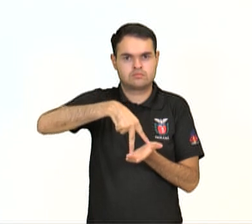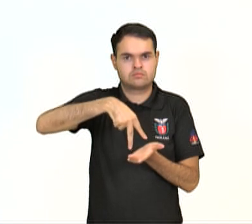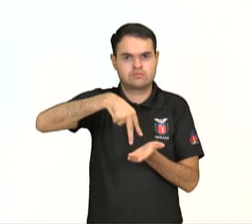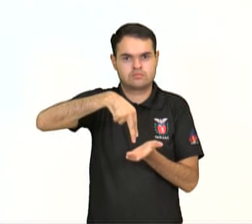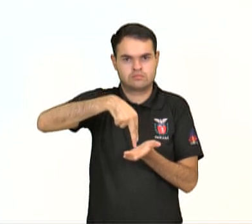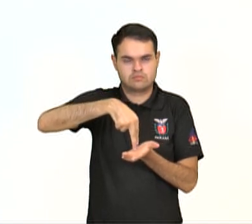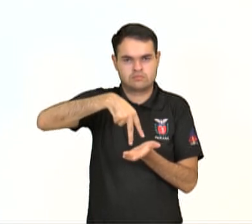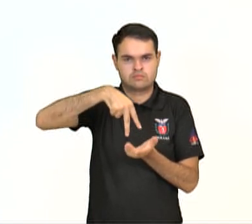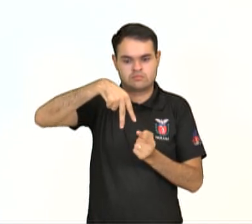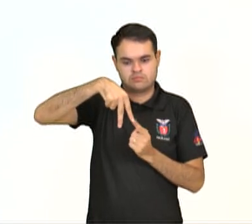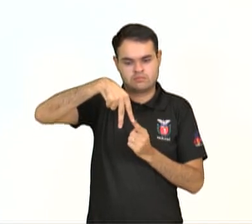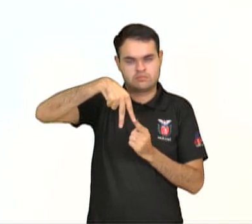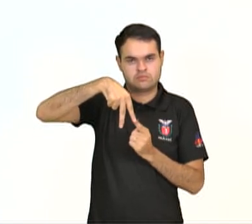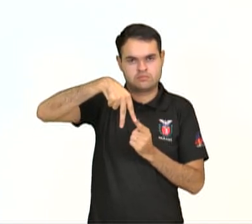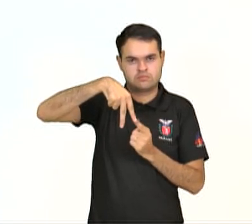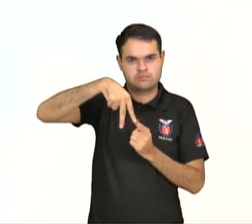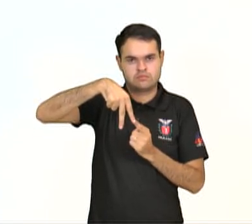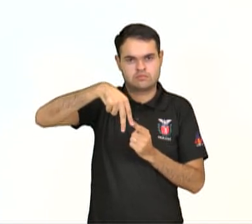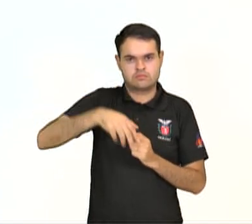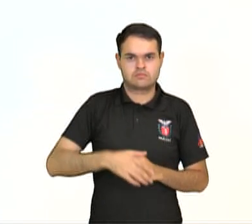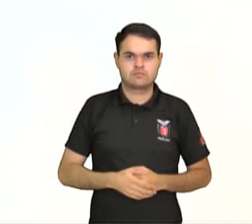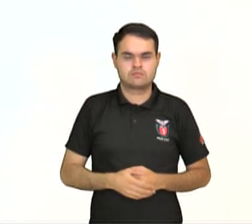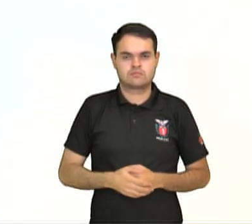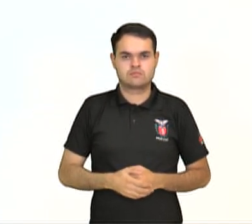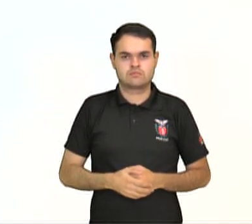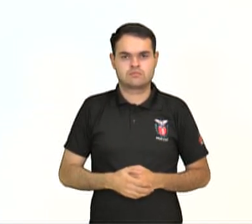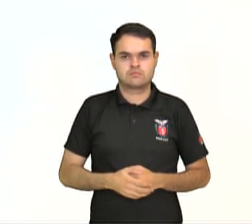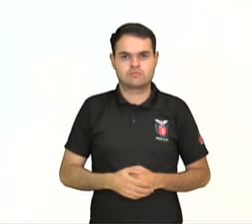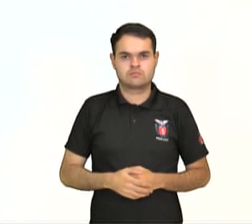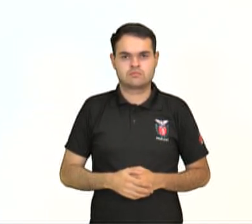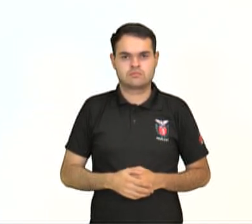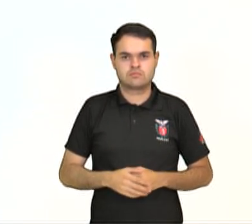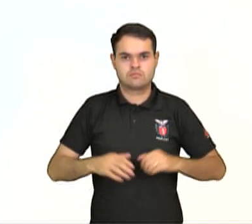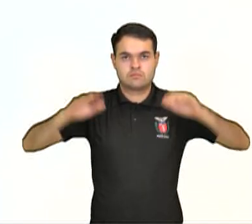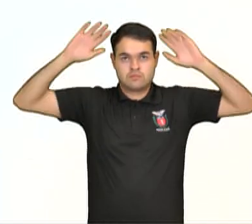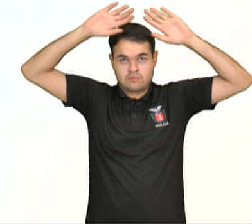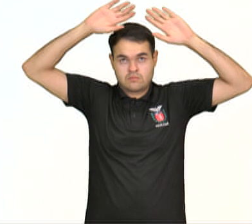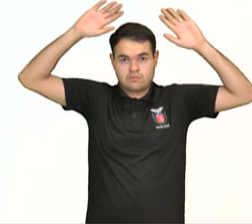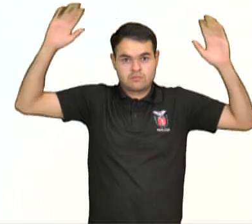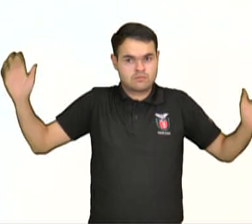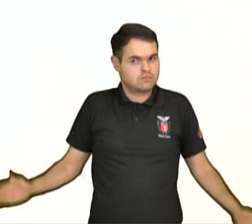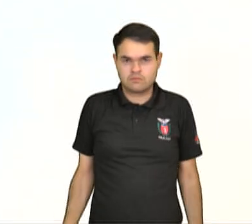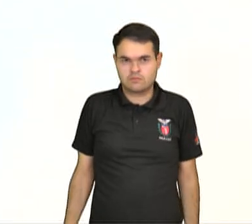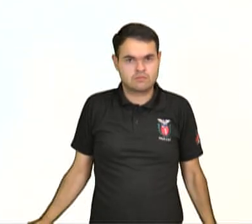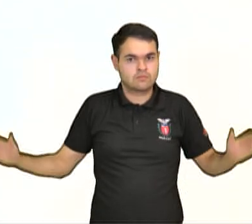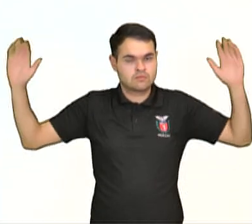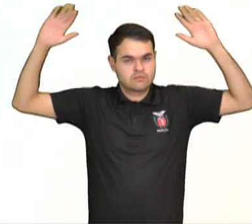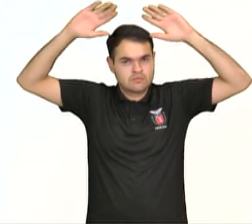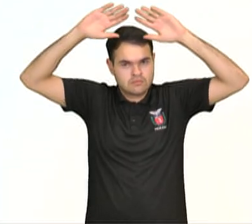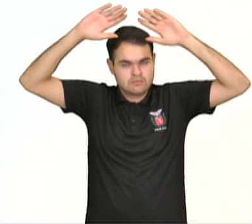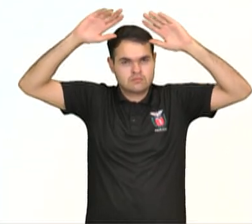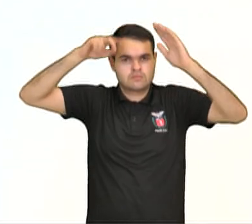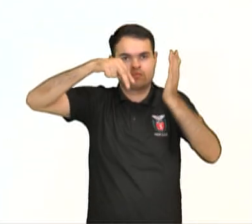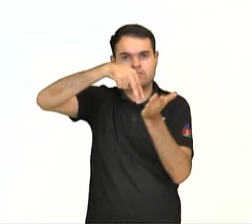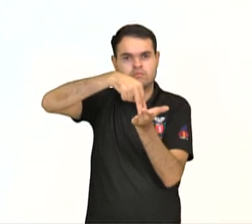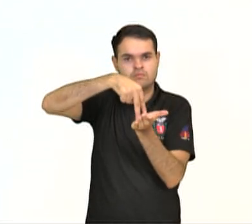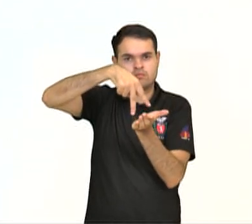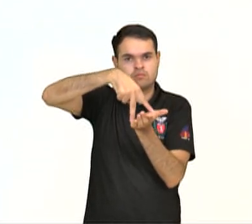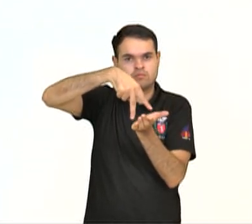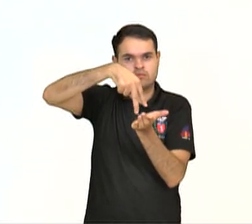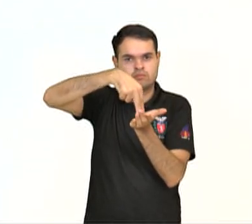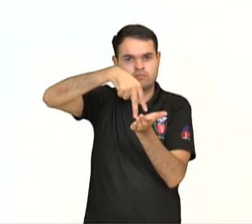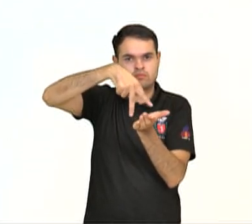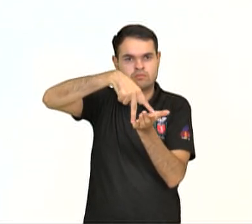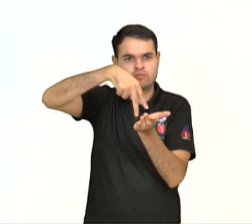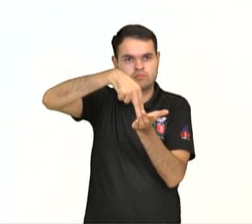abrir as pernas para além dos ombros sem abaixar os braços. Deixa um espaço amplo entre os pés e daí